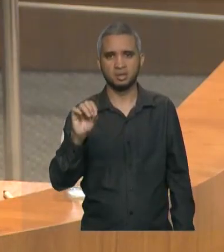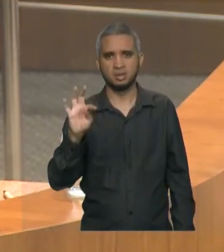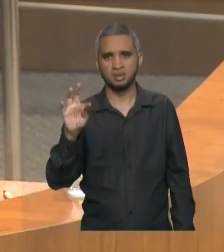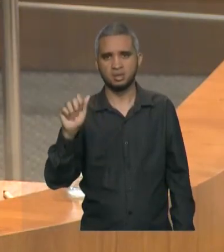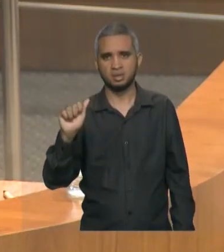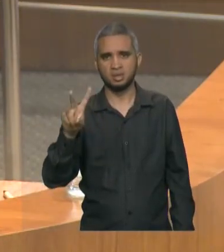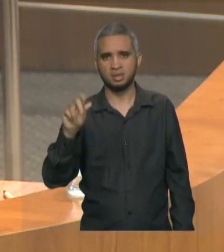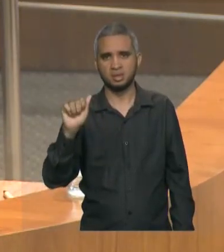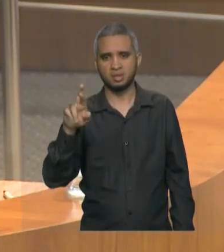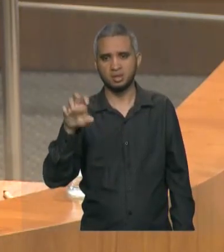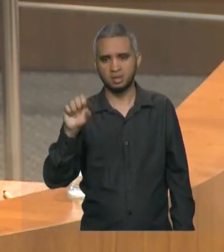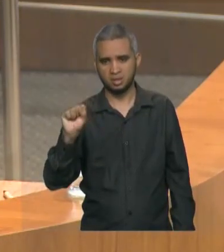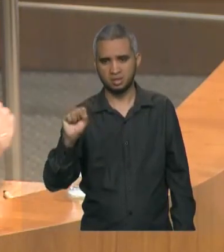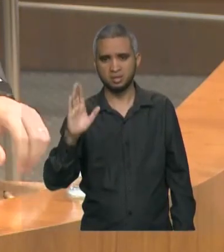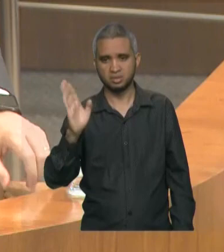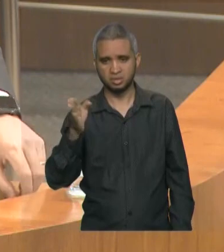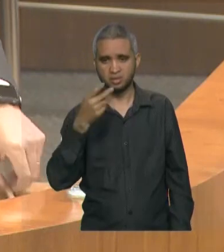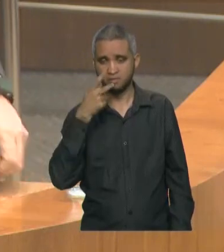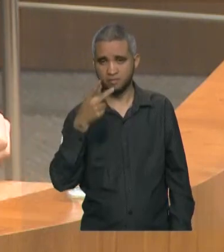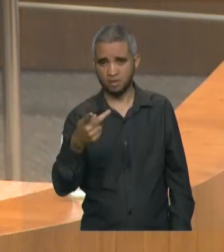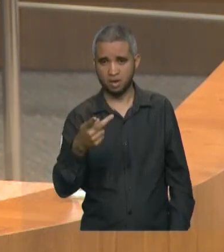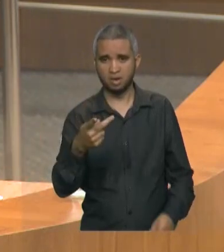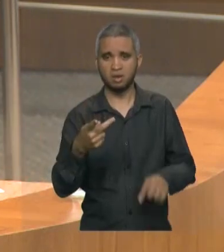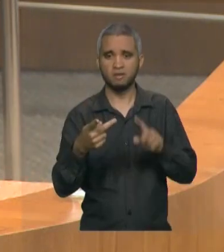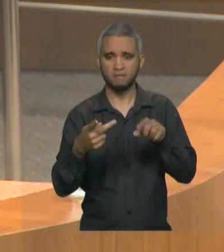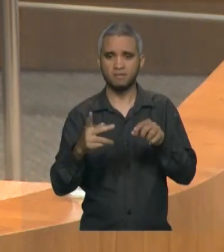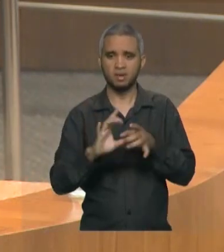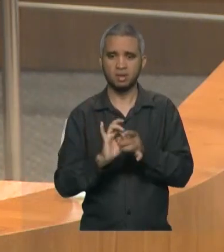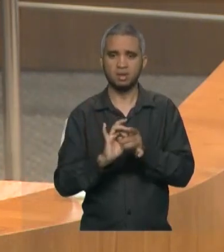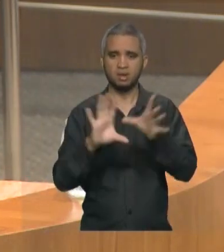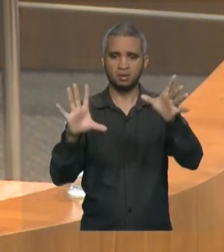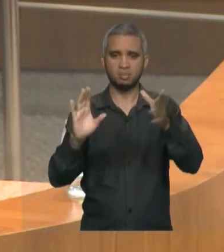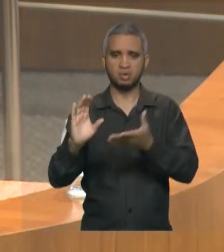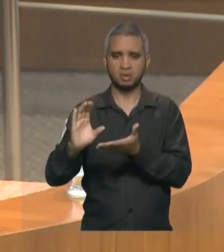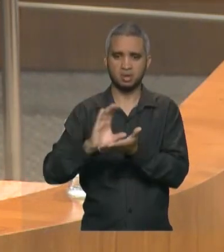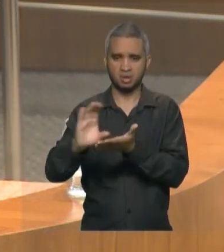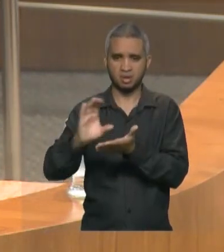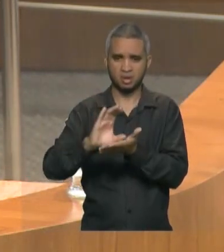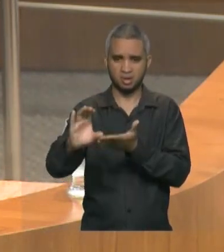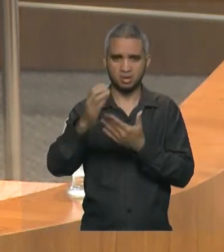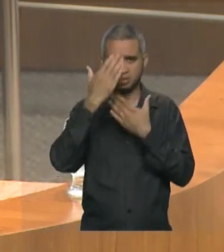Assembleia Legislativa, foi gravado, que vai, de fato, liberar as nossas emendas parlamentares. Muito obrigado, senhor presidente.